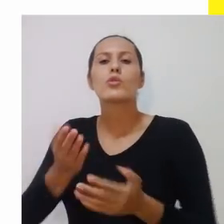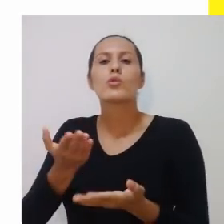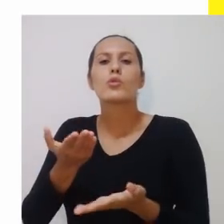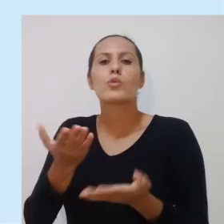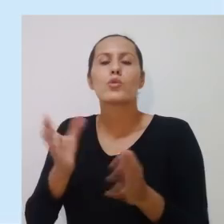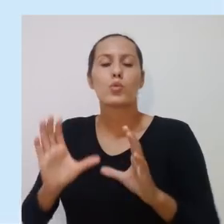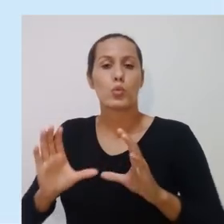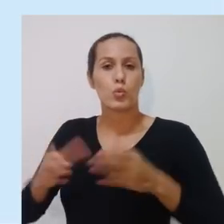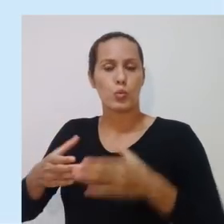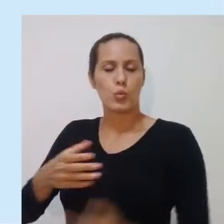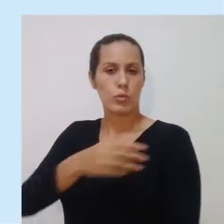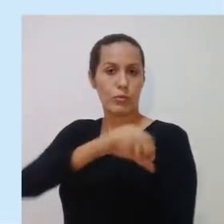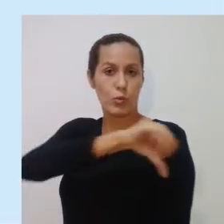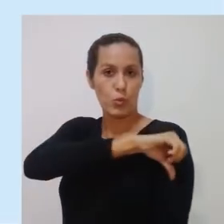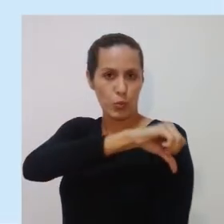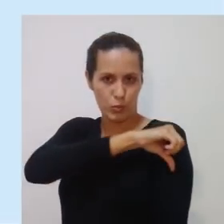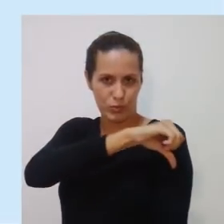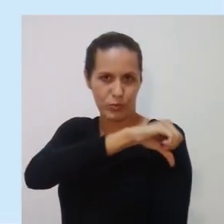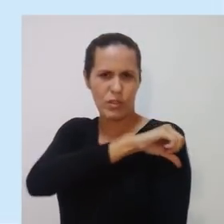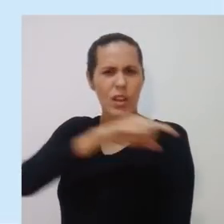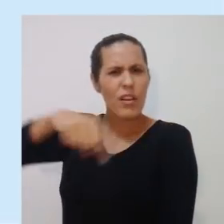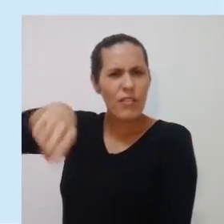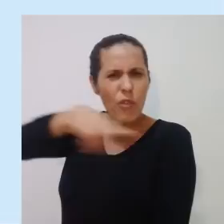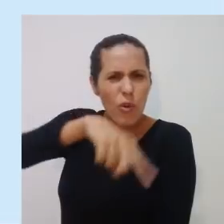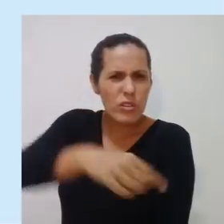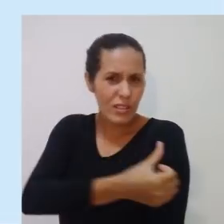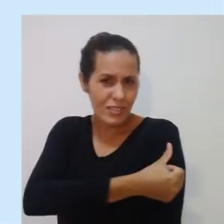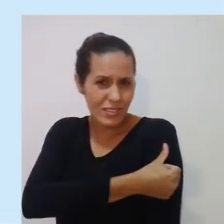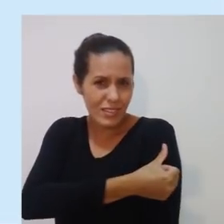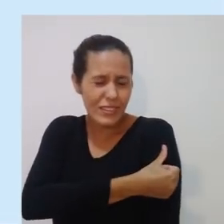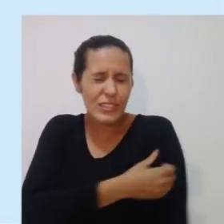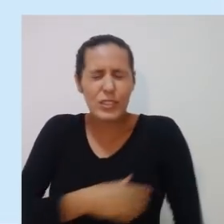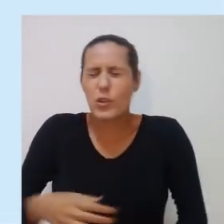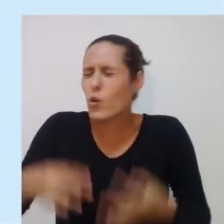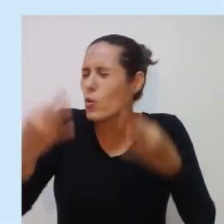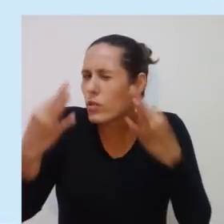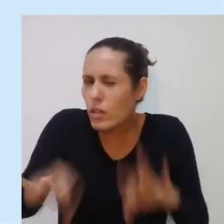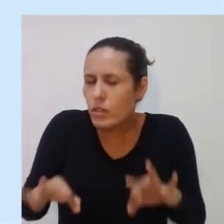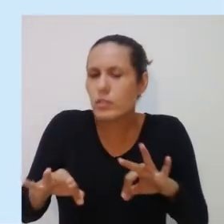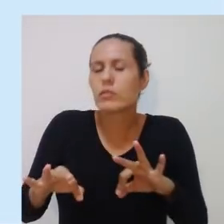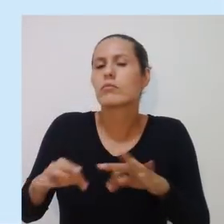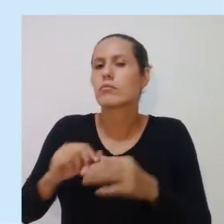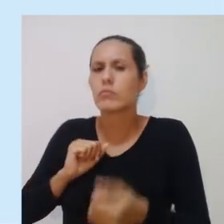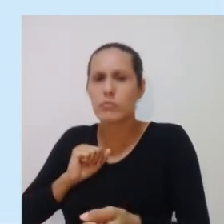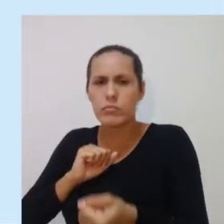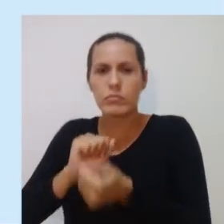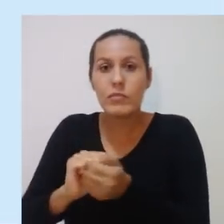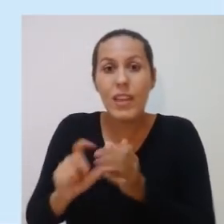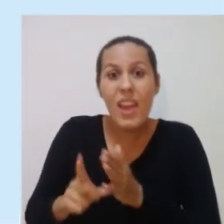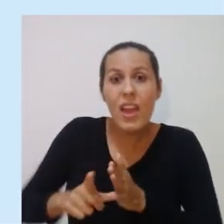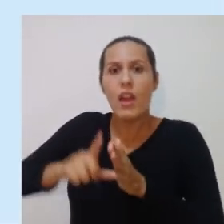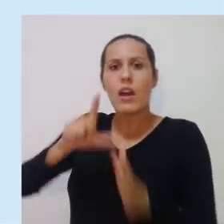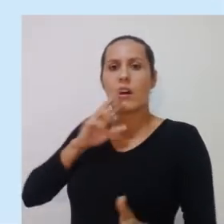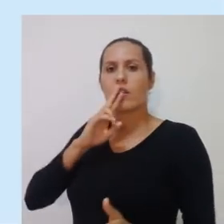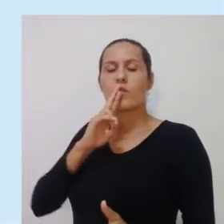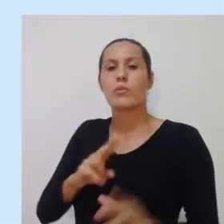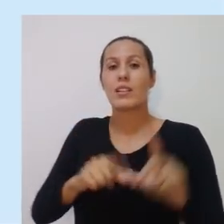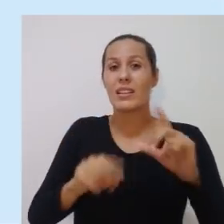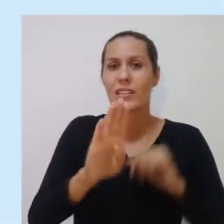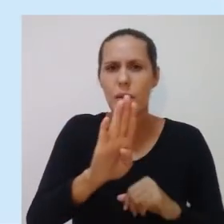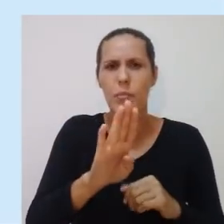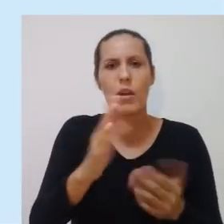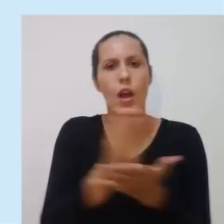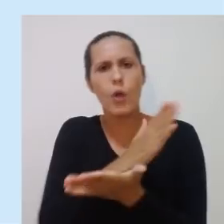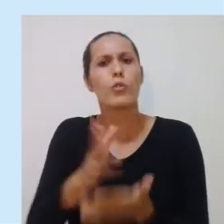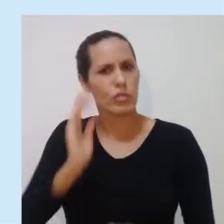9º ano. E você do 6º ano que está em casa, com certeza analisou junto comigo e antes que eu dissesse que era a